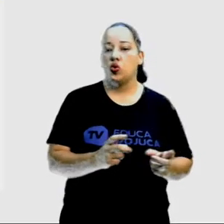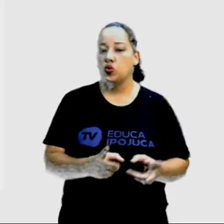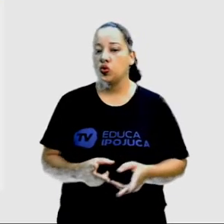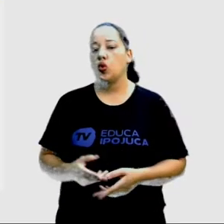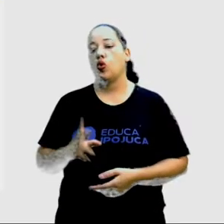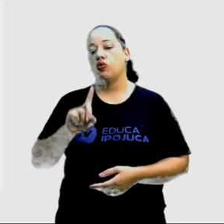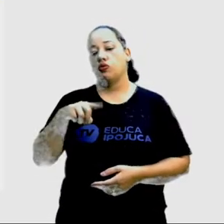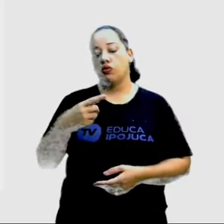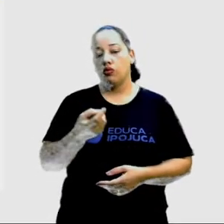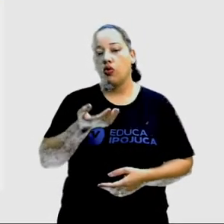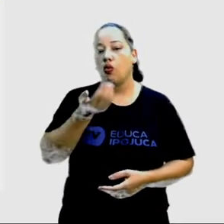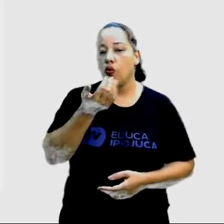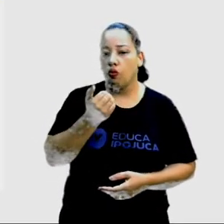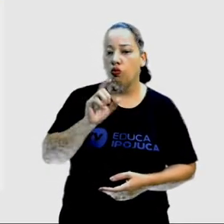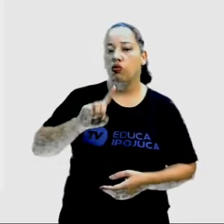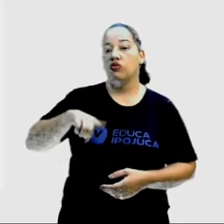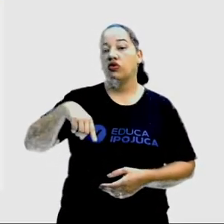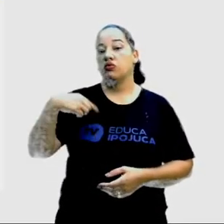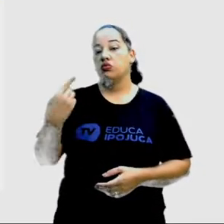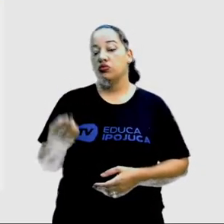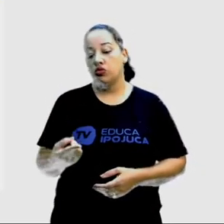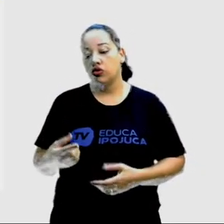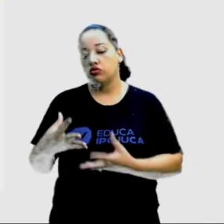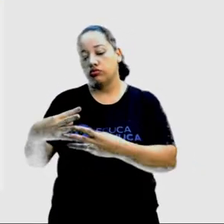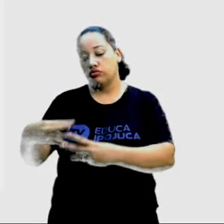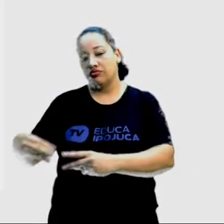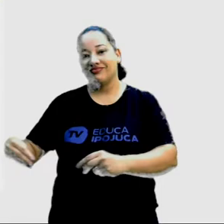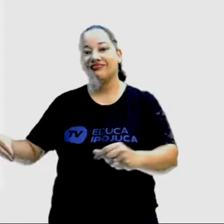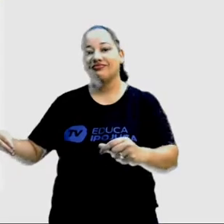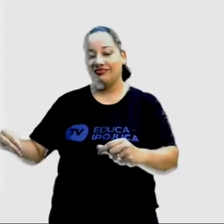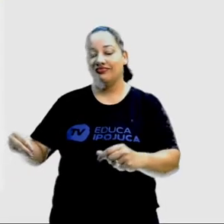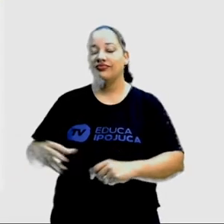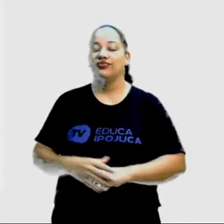consumidor e também os decompositores.